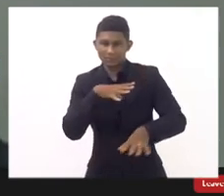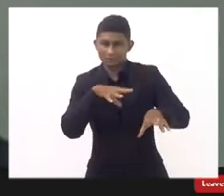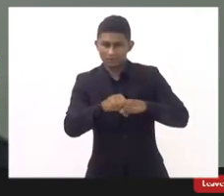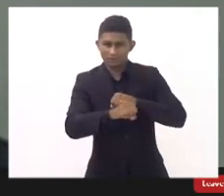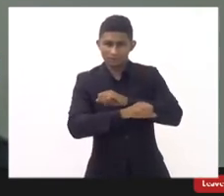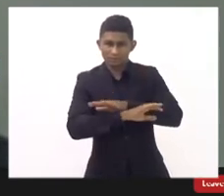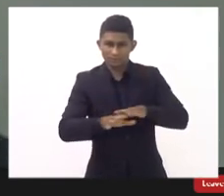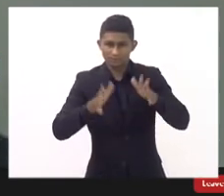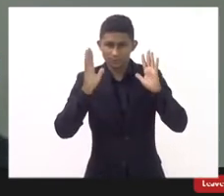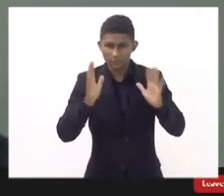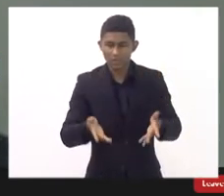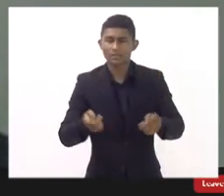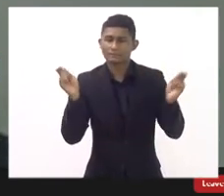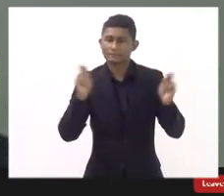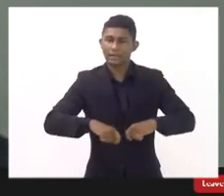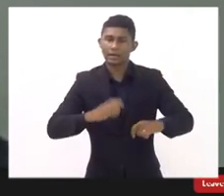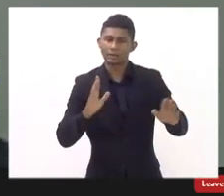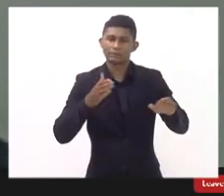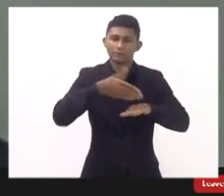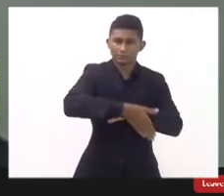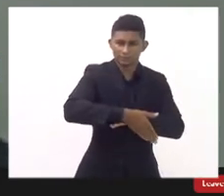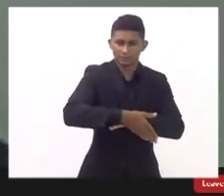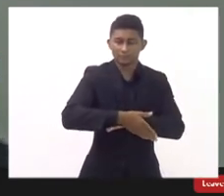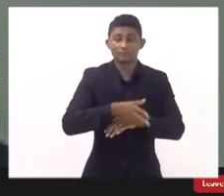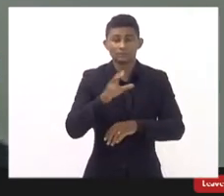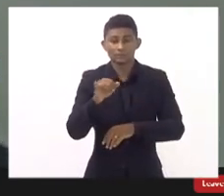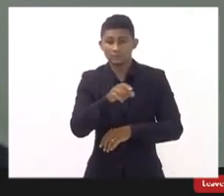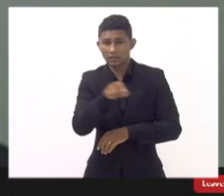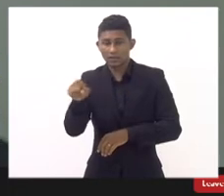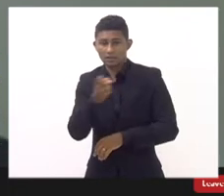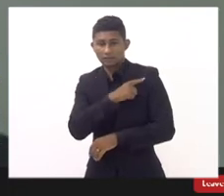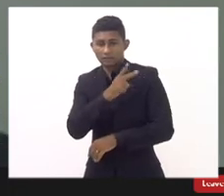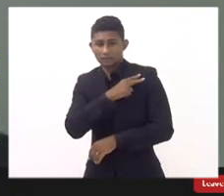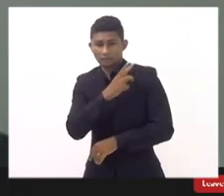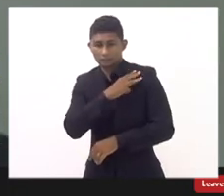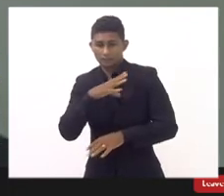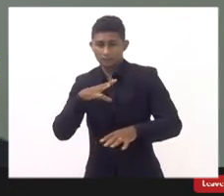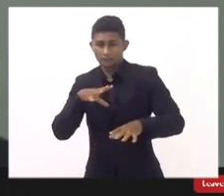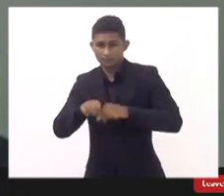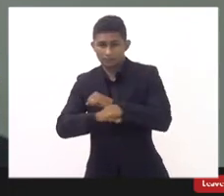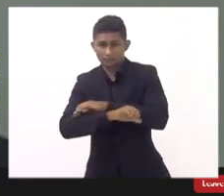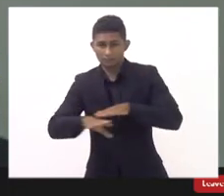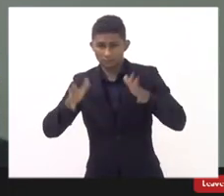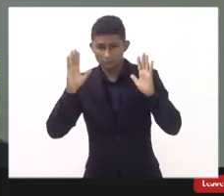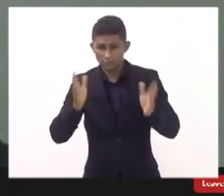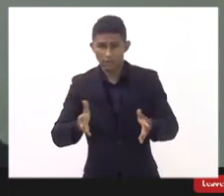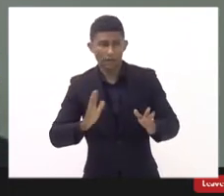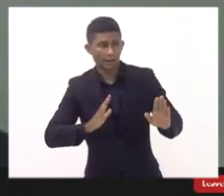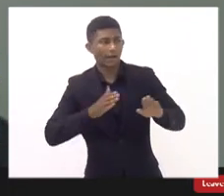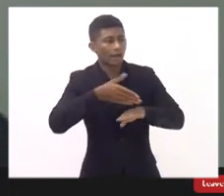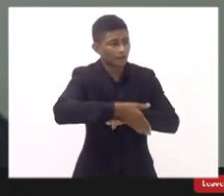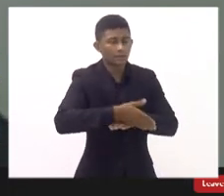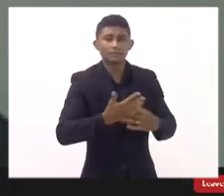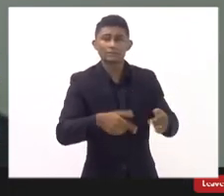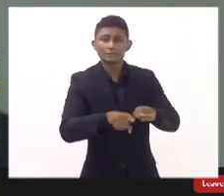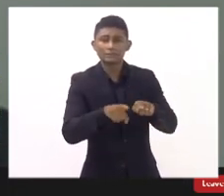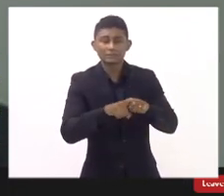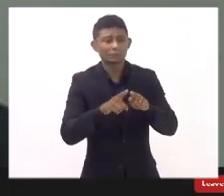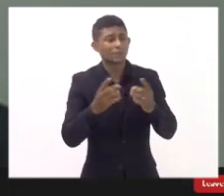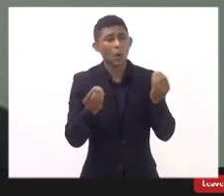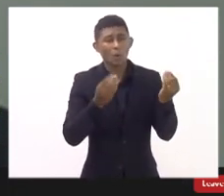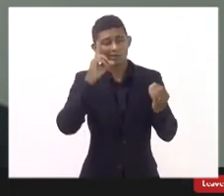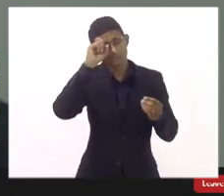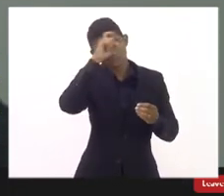também entrar. Então, esses que já terminaram o ensino médio e entram, eles ficam vulneráveis também, porque eles não vão ter